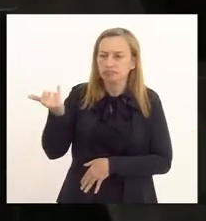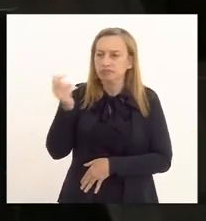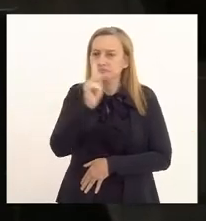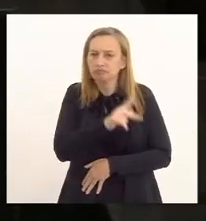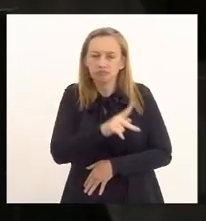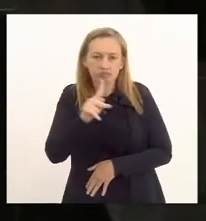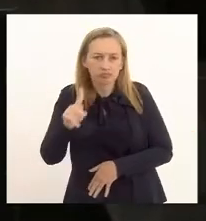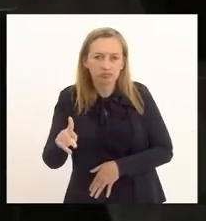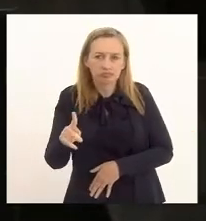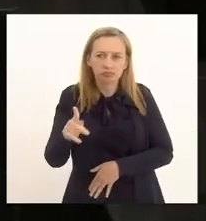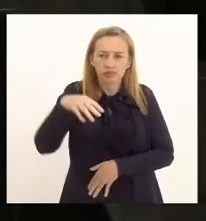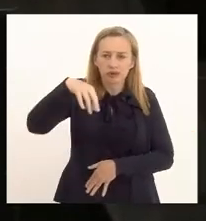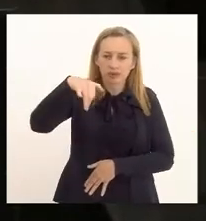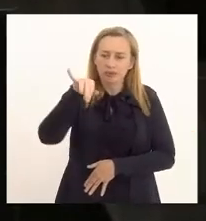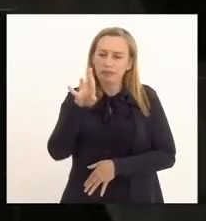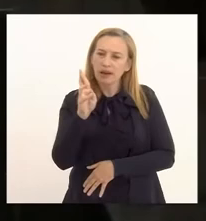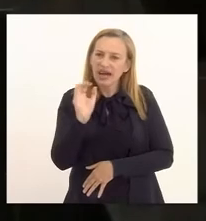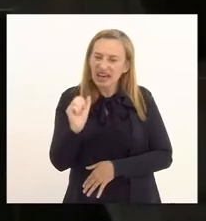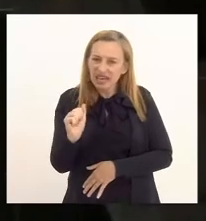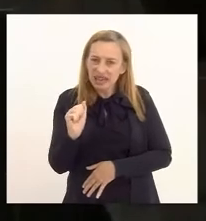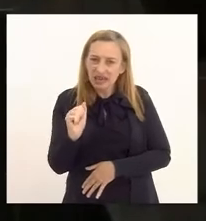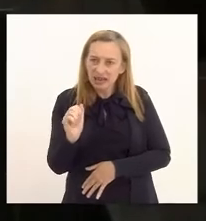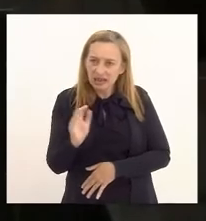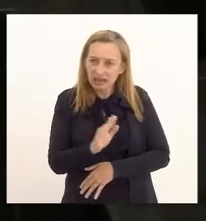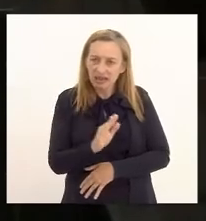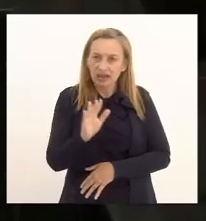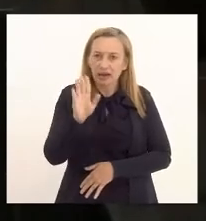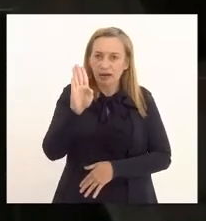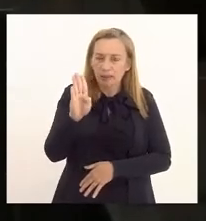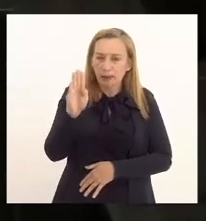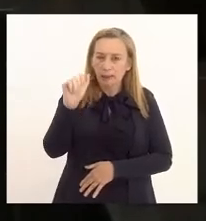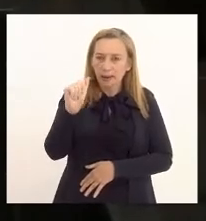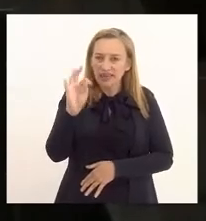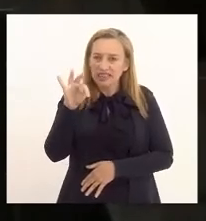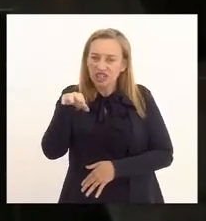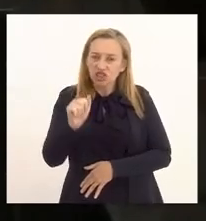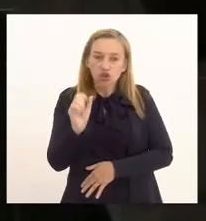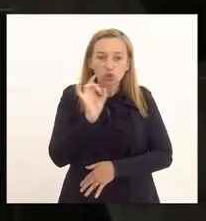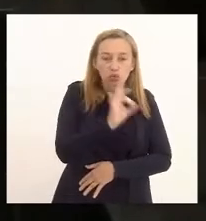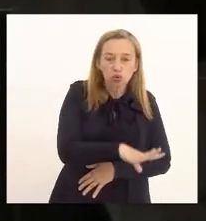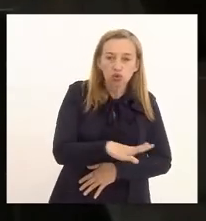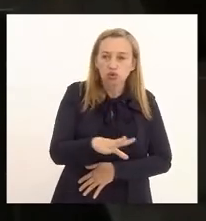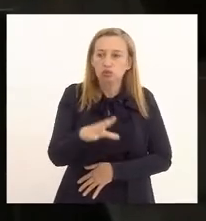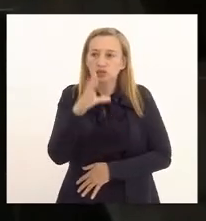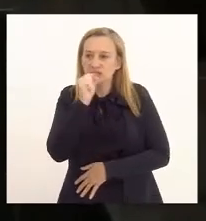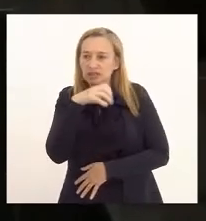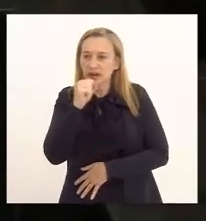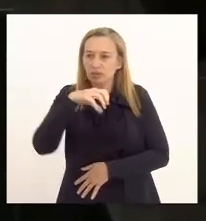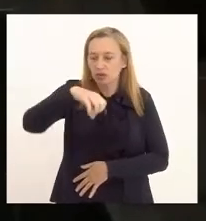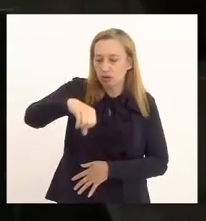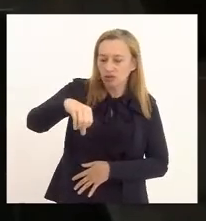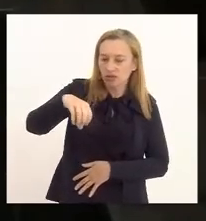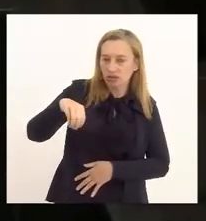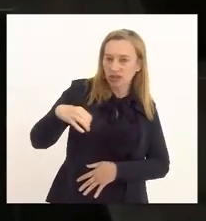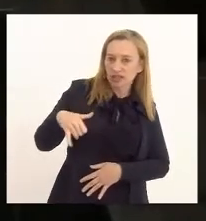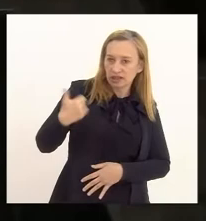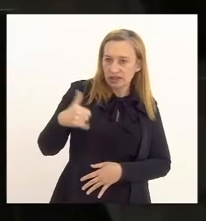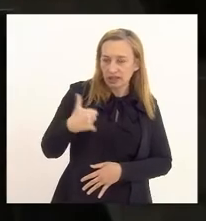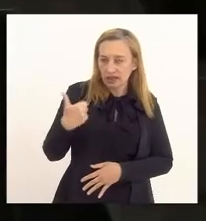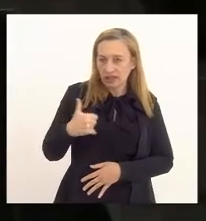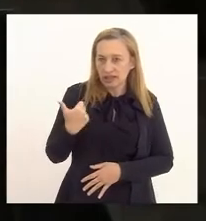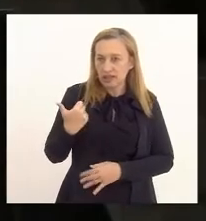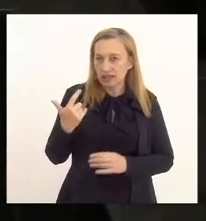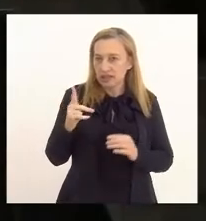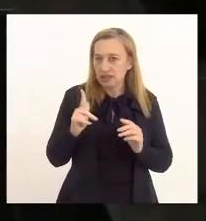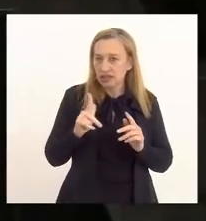professora Maria Felisberta Batista da Trindade, que faleceu no último sábado aos 91 anos, da mesma